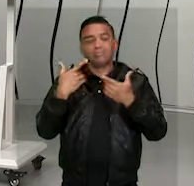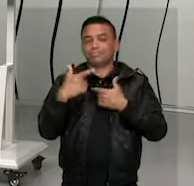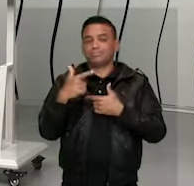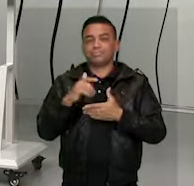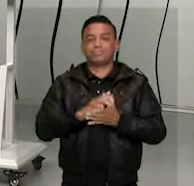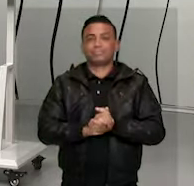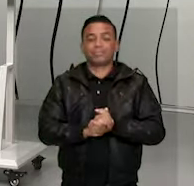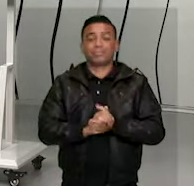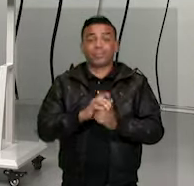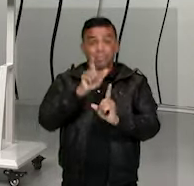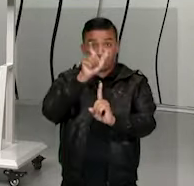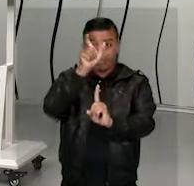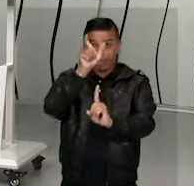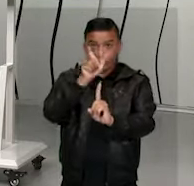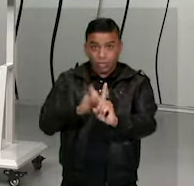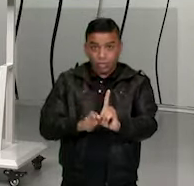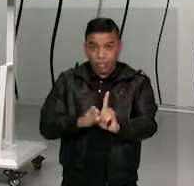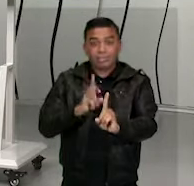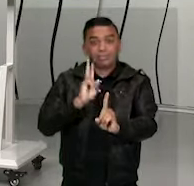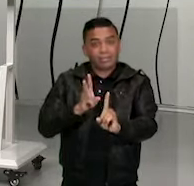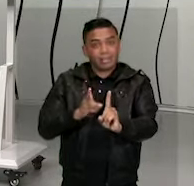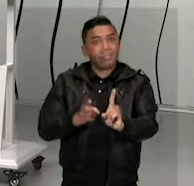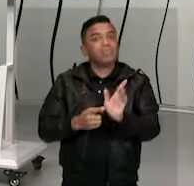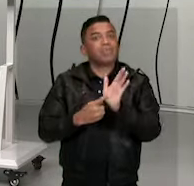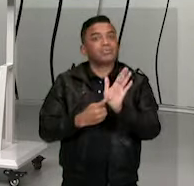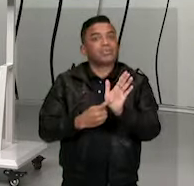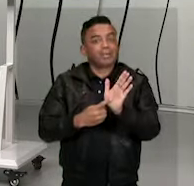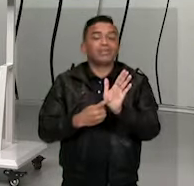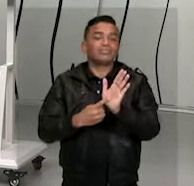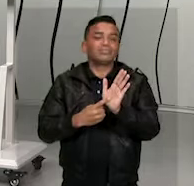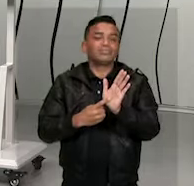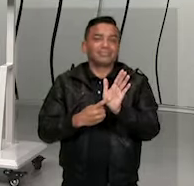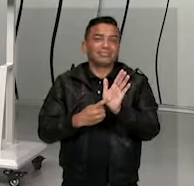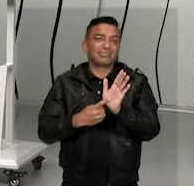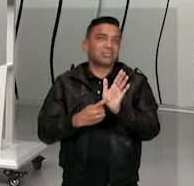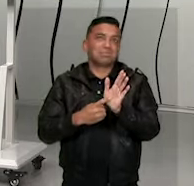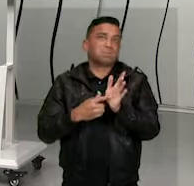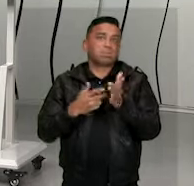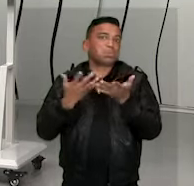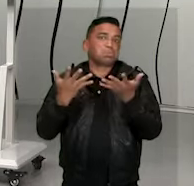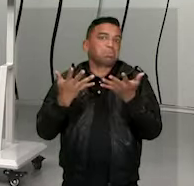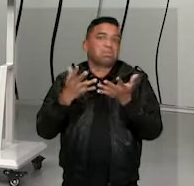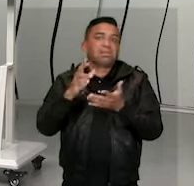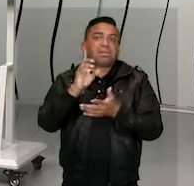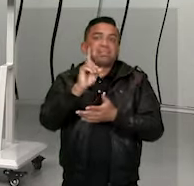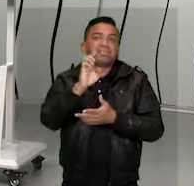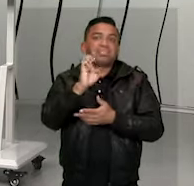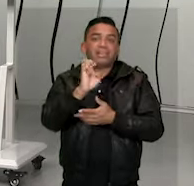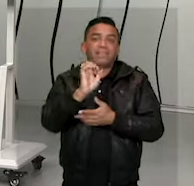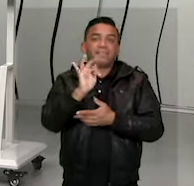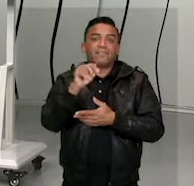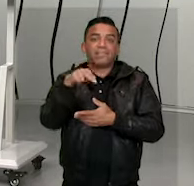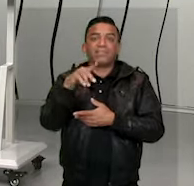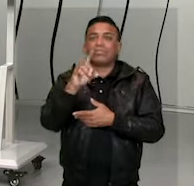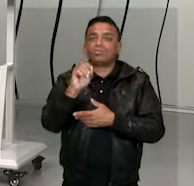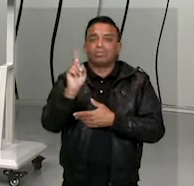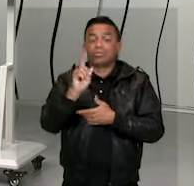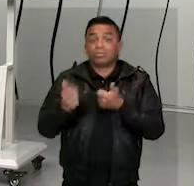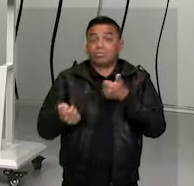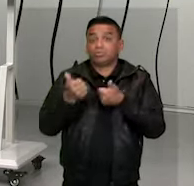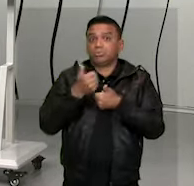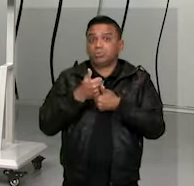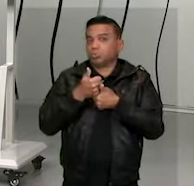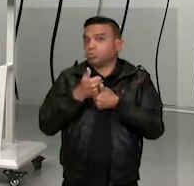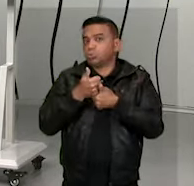Os personagens vão ser sempre apresentados por artigo indefinido e logo depois substituído pelo próprio nome,